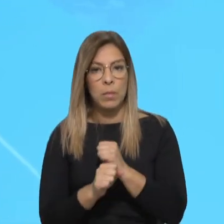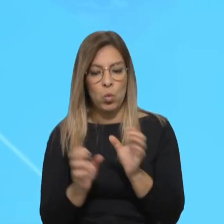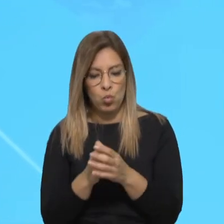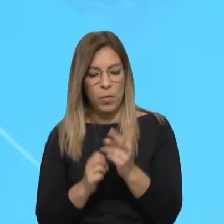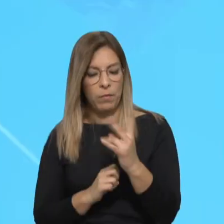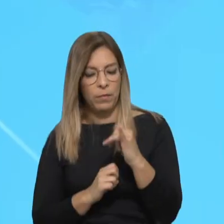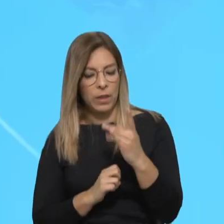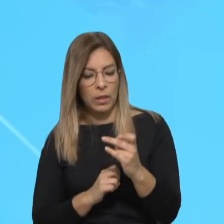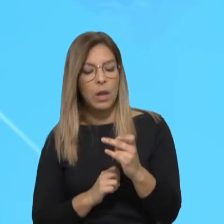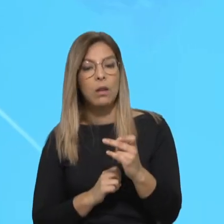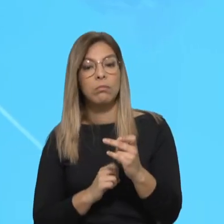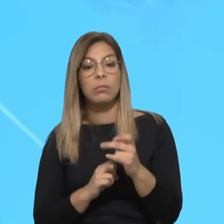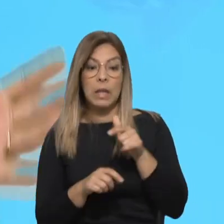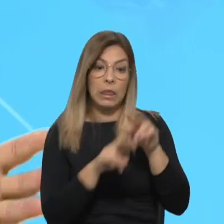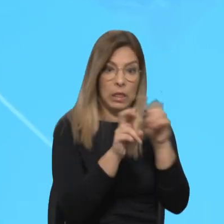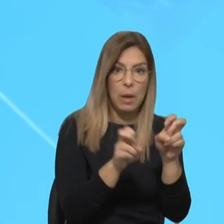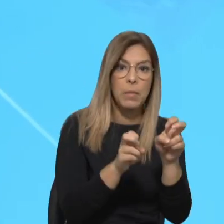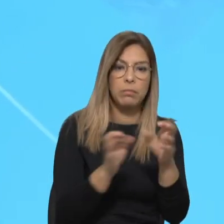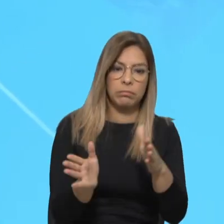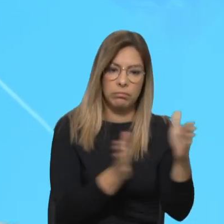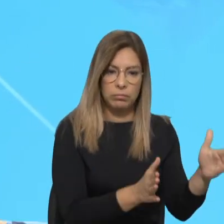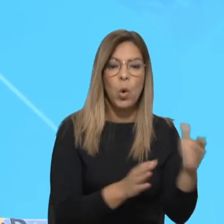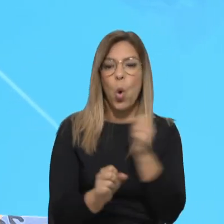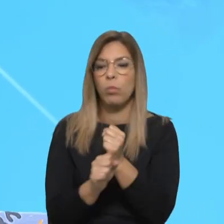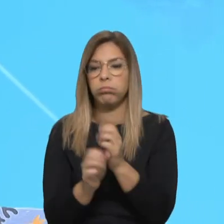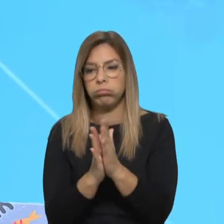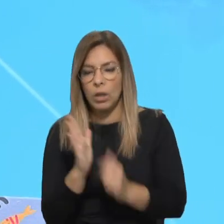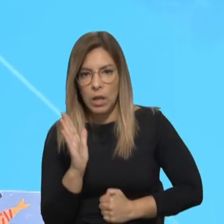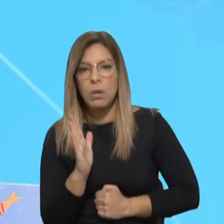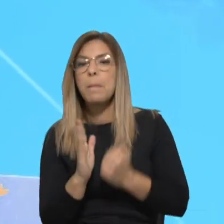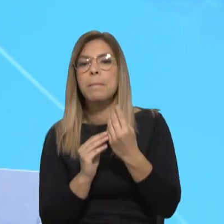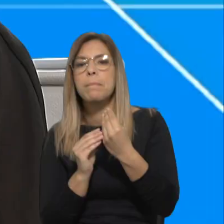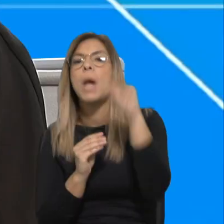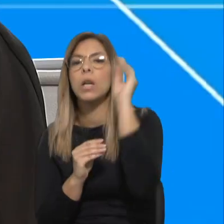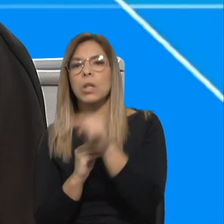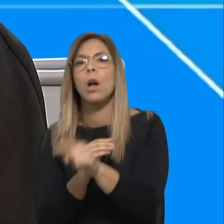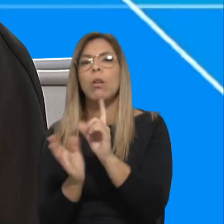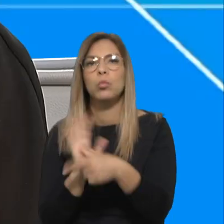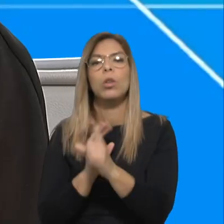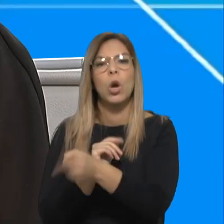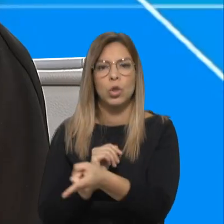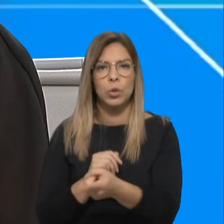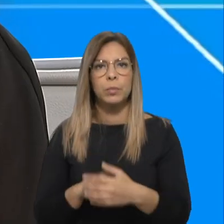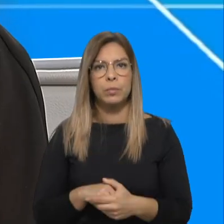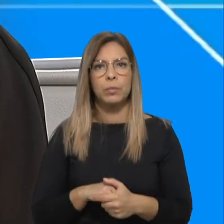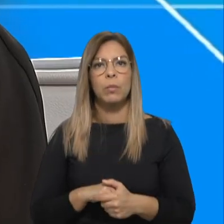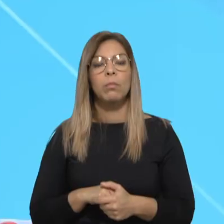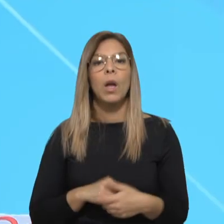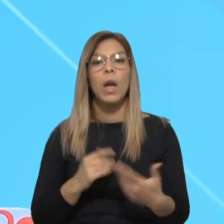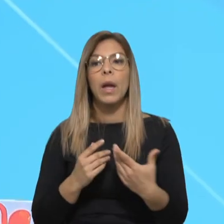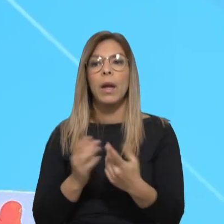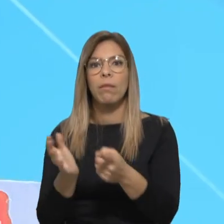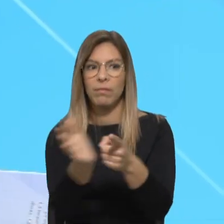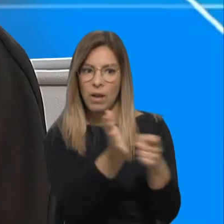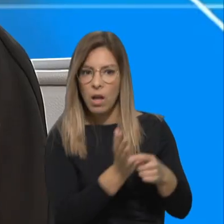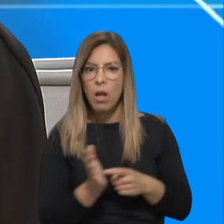lá da Igreja Católica, chamemos assim. Esta formação está a chegar a outros grupos? Sim. A necessidade está-se a sentir noutros grupos? O